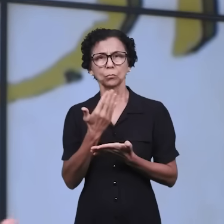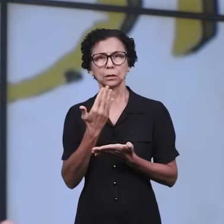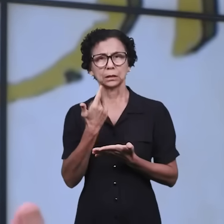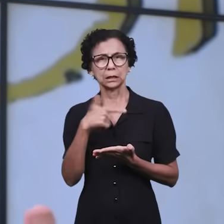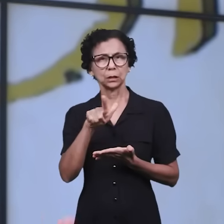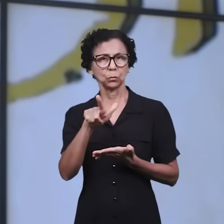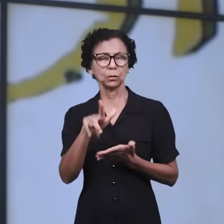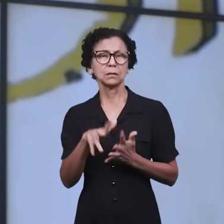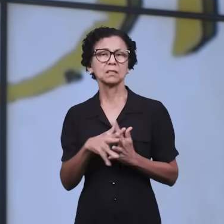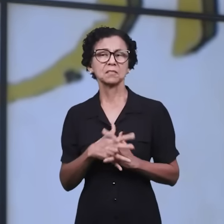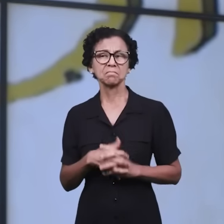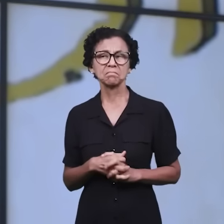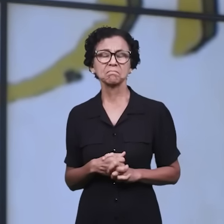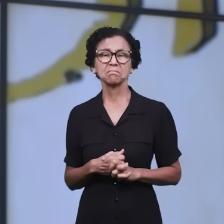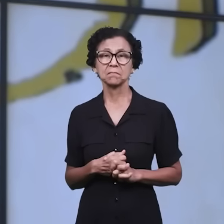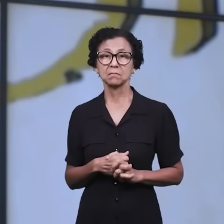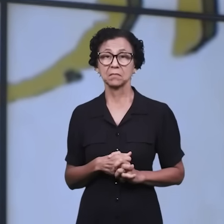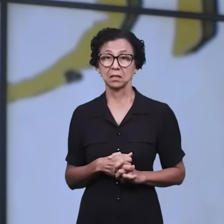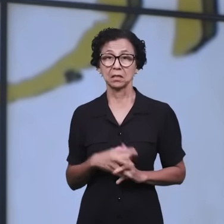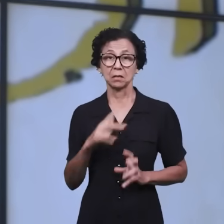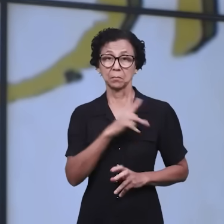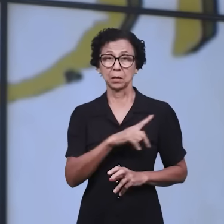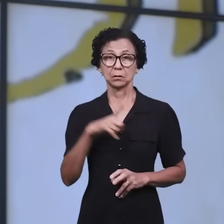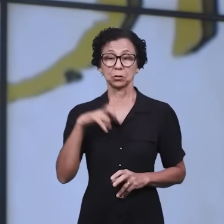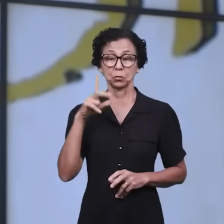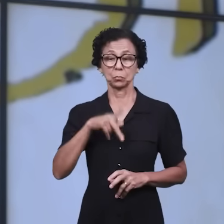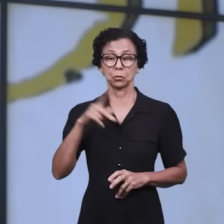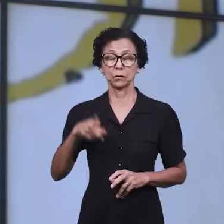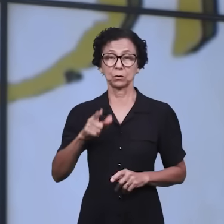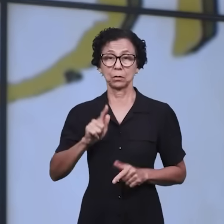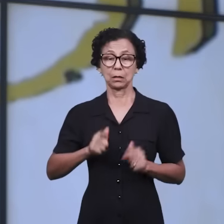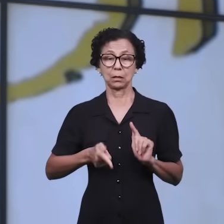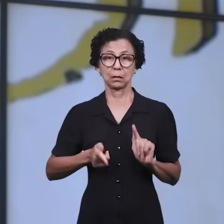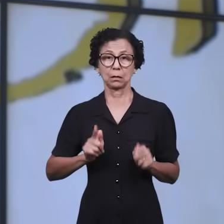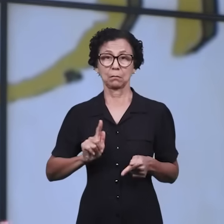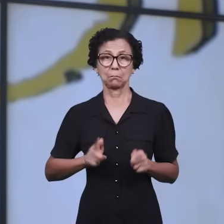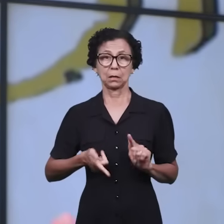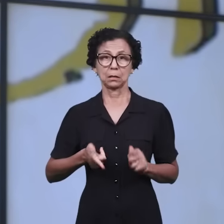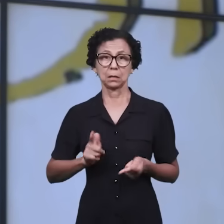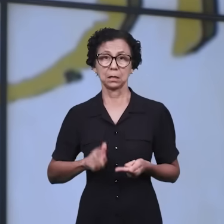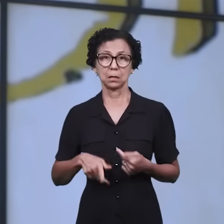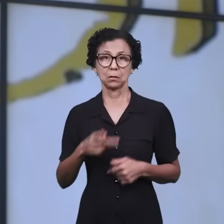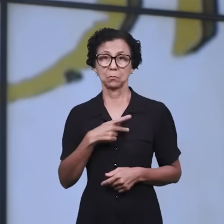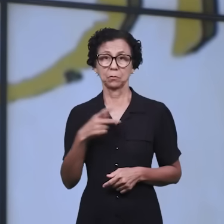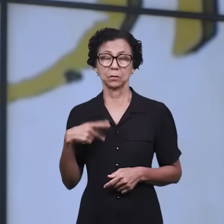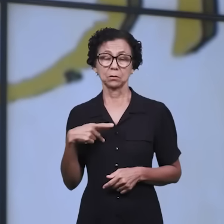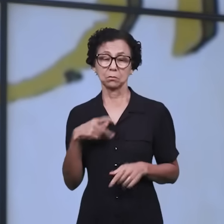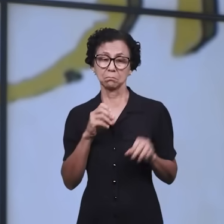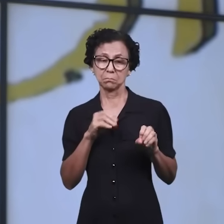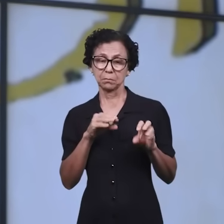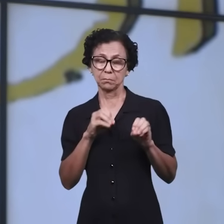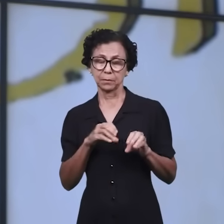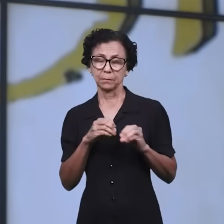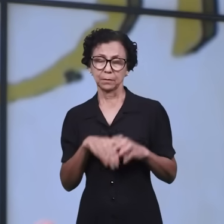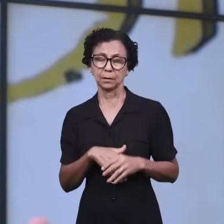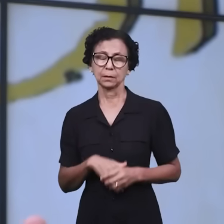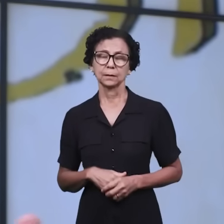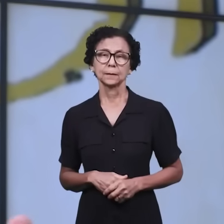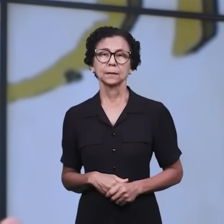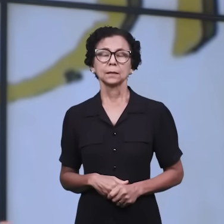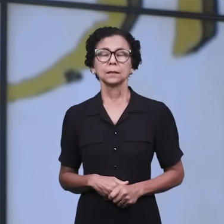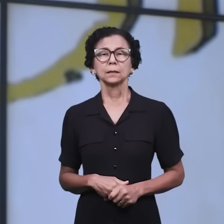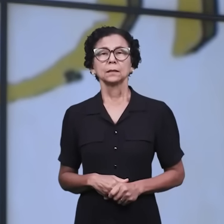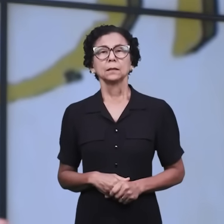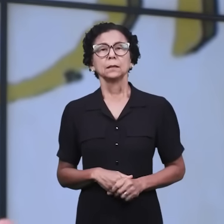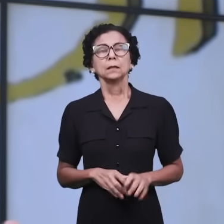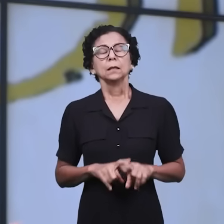das Escrituras, educado ali aos pés de Gamaliel, mas ele entendeu pelo Espírito uma coisa, né? Que